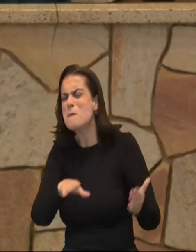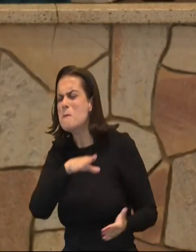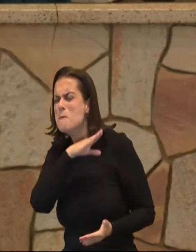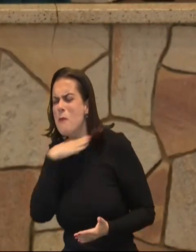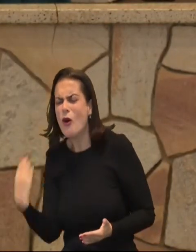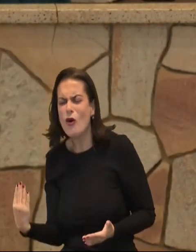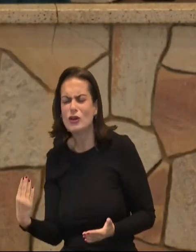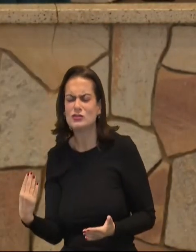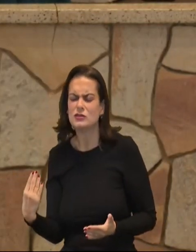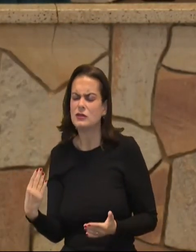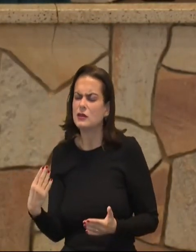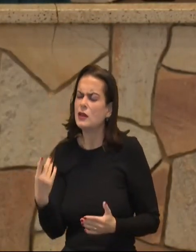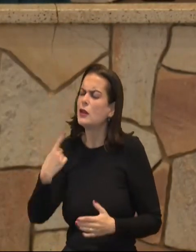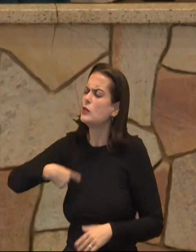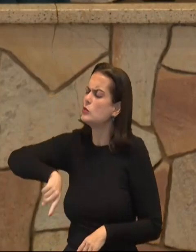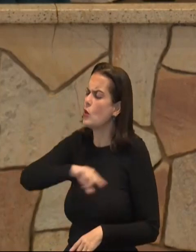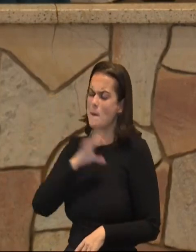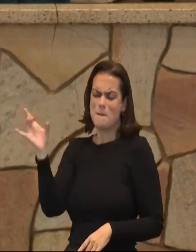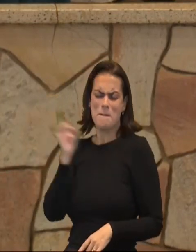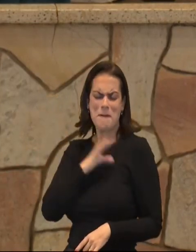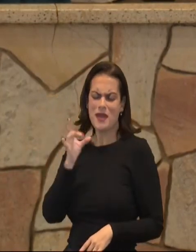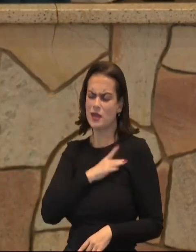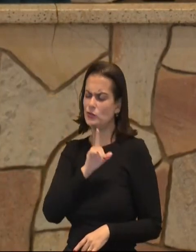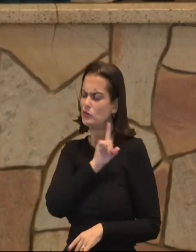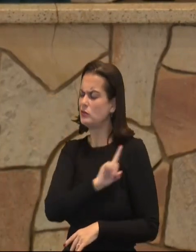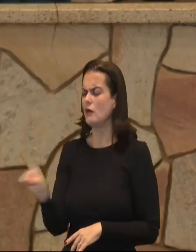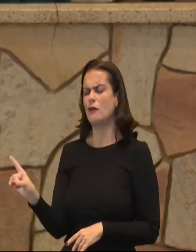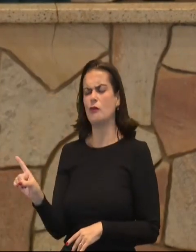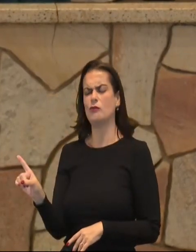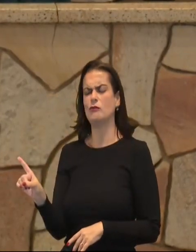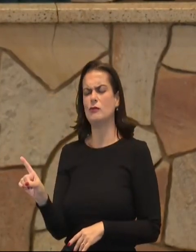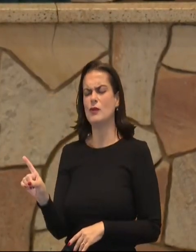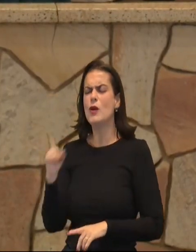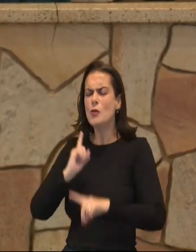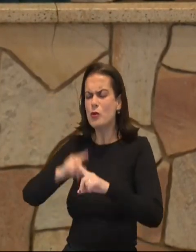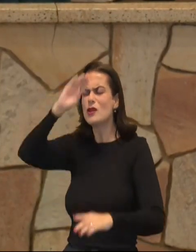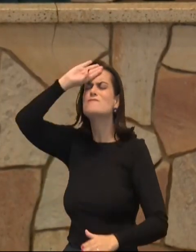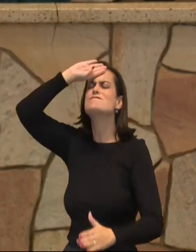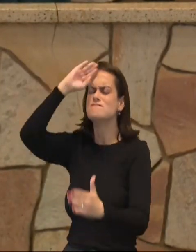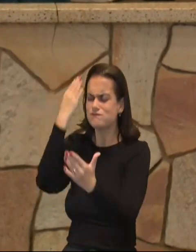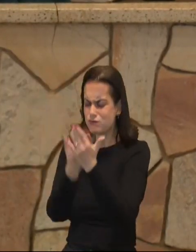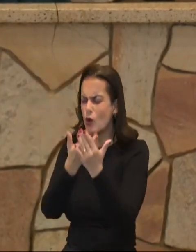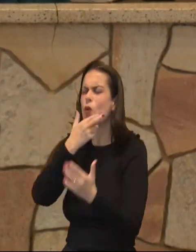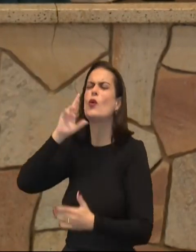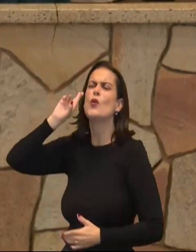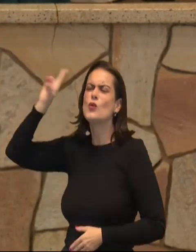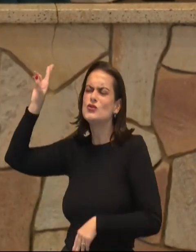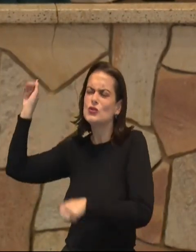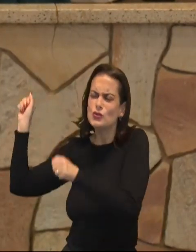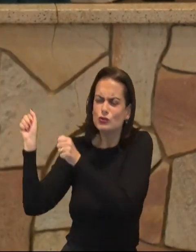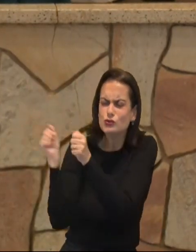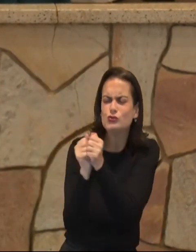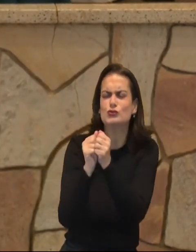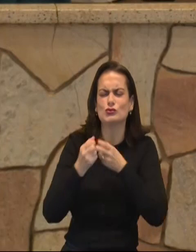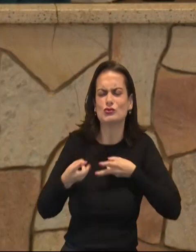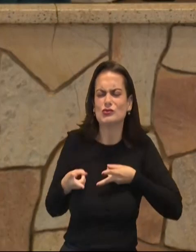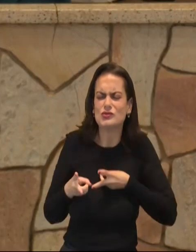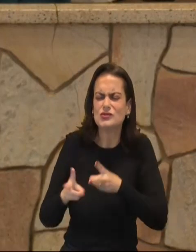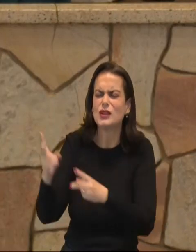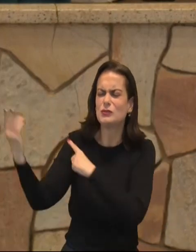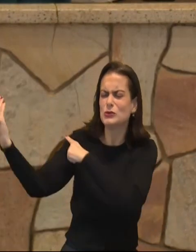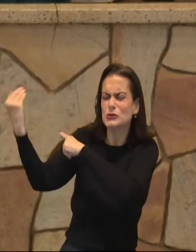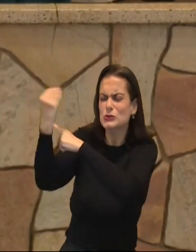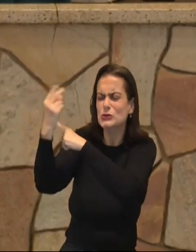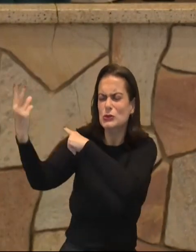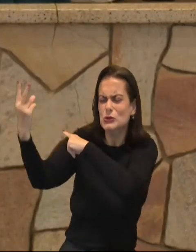nós não tenhamos medo, na certeza, Pai, de que Tu estás conosco, de que Tu cuidas